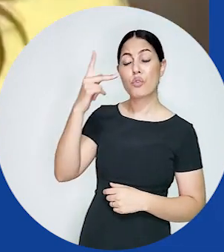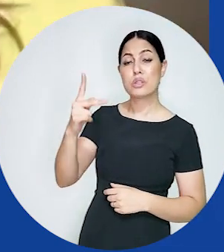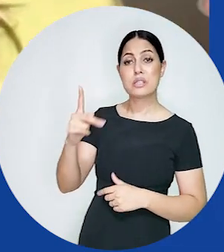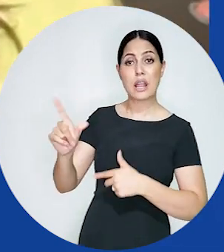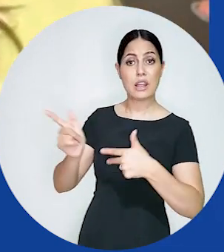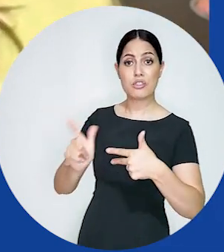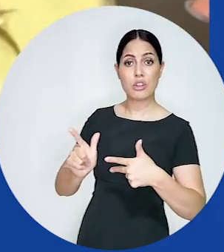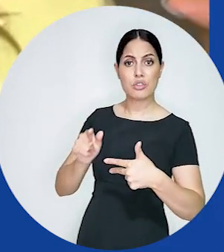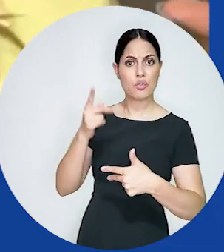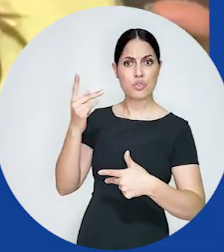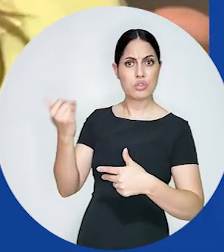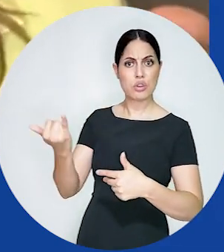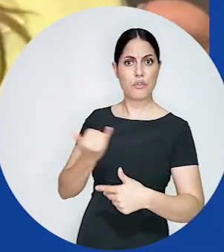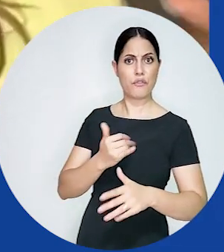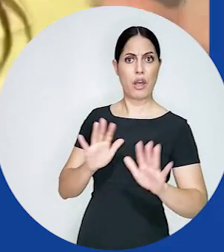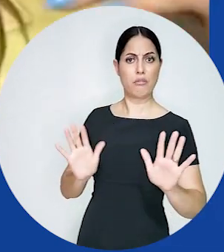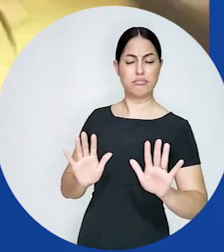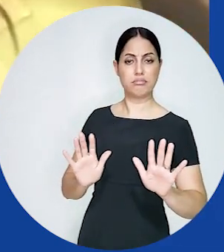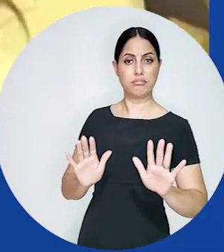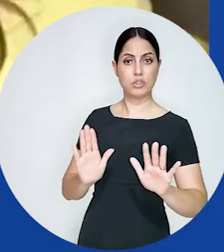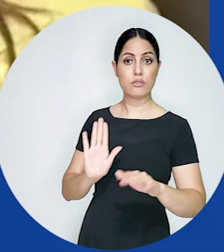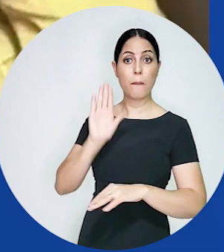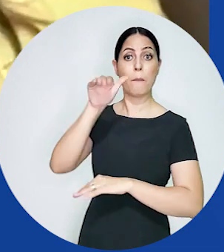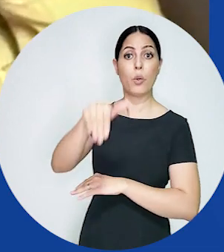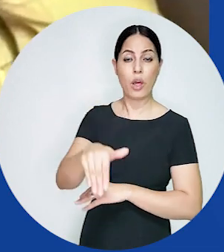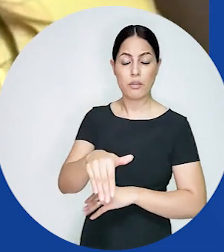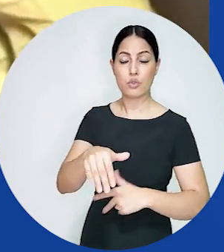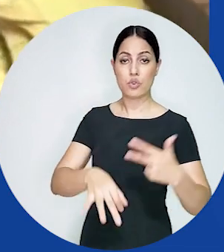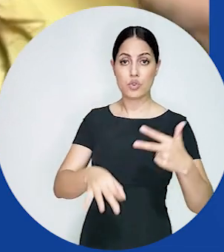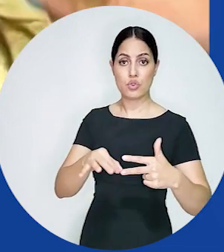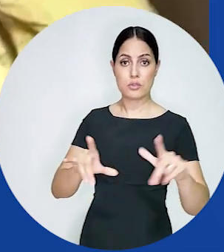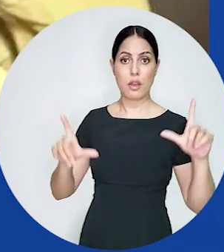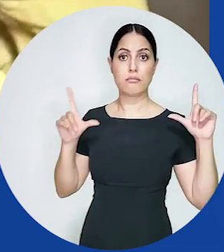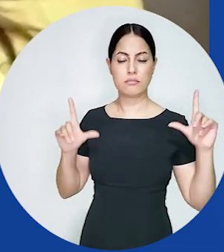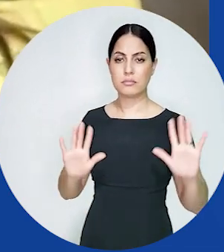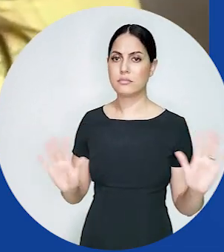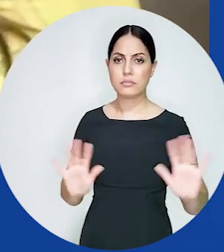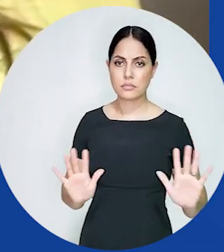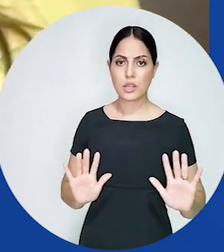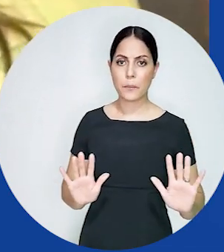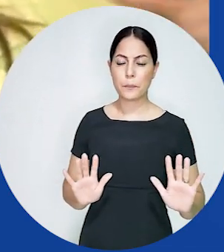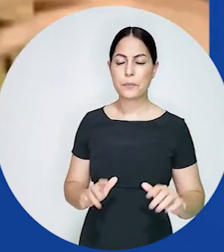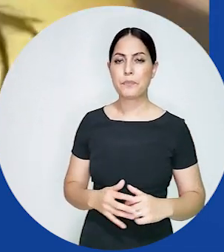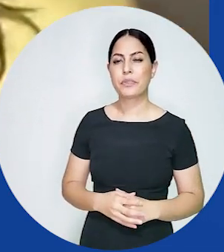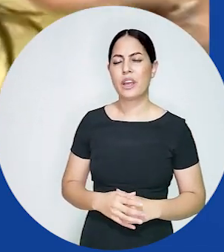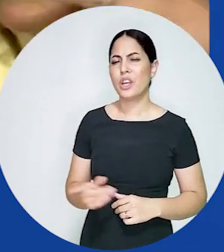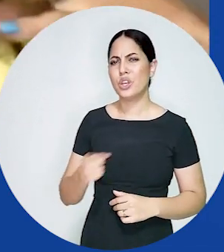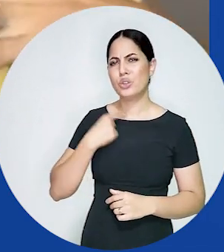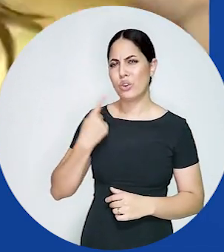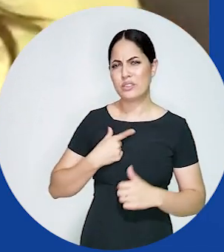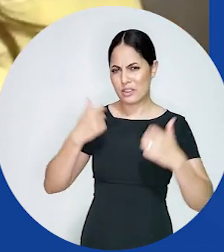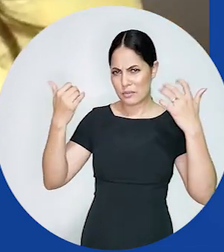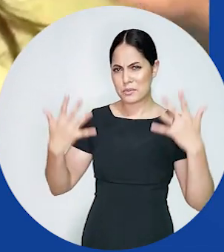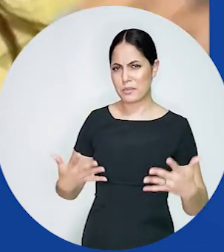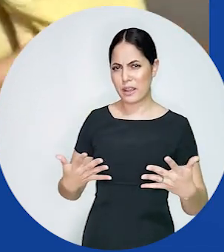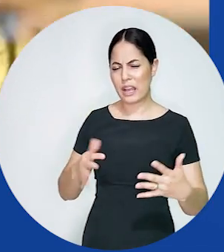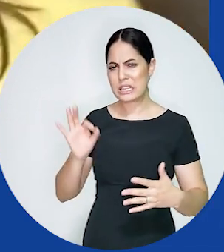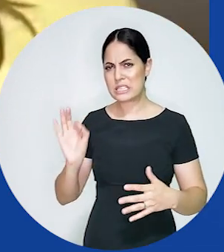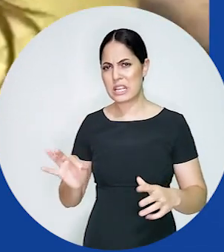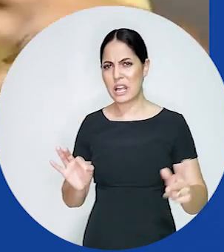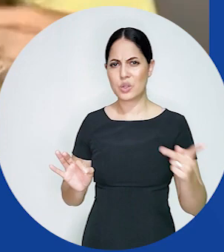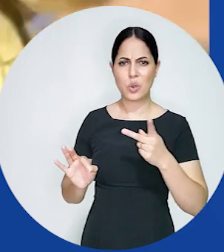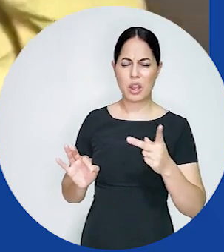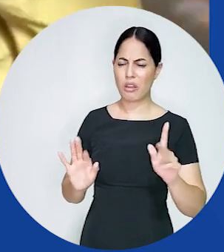quer que o legislativo fale sobre isso. A gente resolveu pular uma etapa, a gente quer que o judiciário se manifeste. E aqui a gente não vai nem entrar no